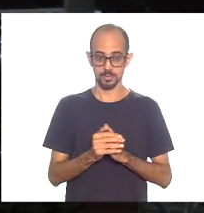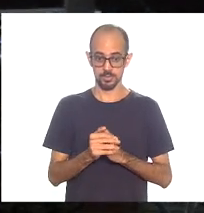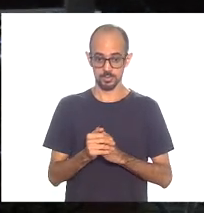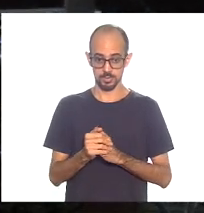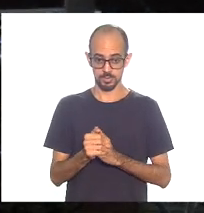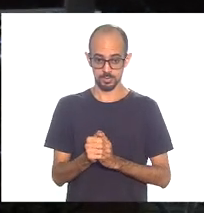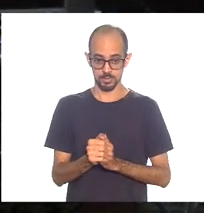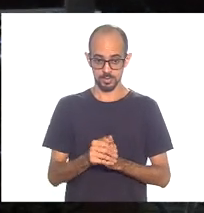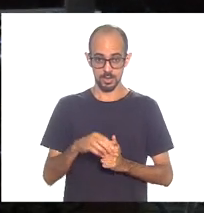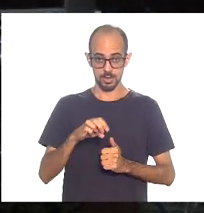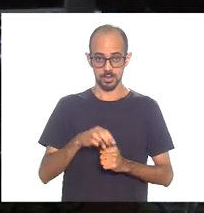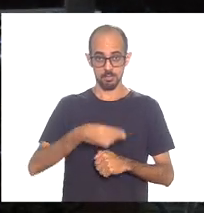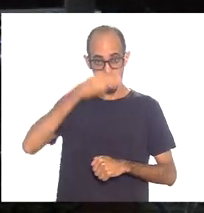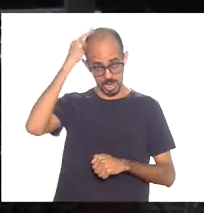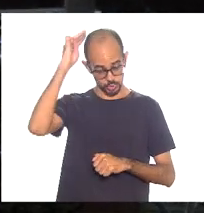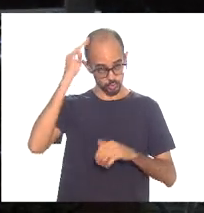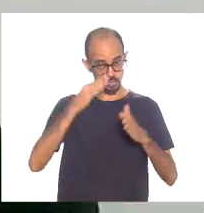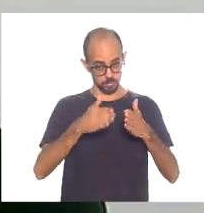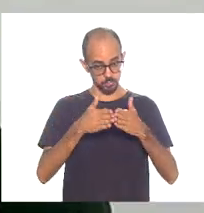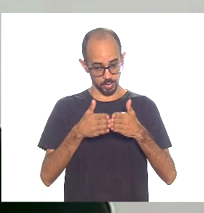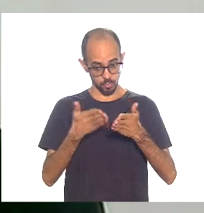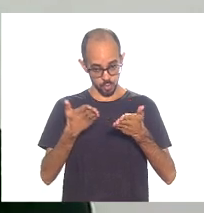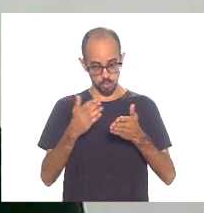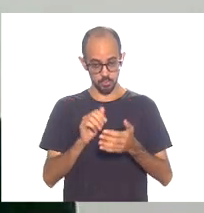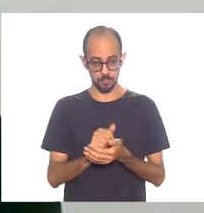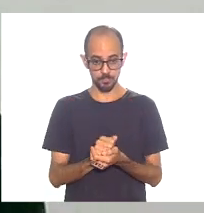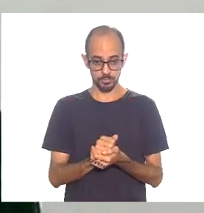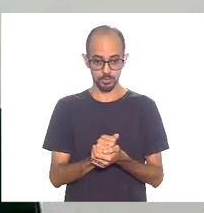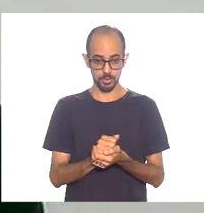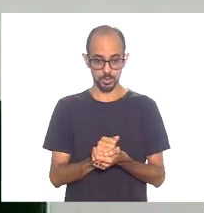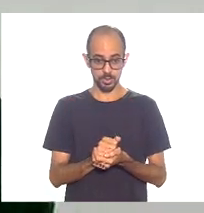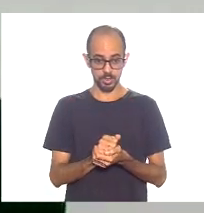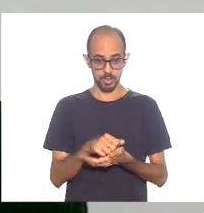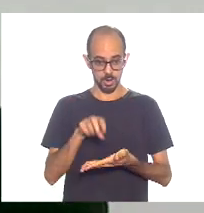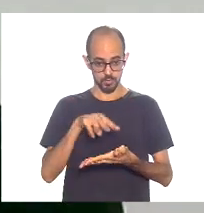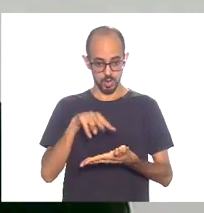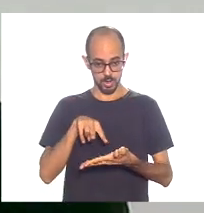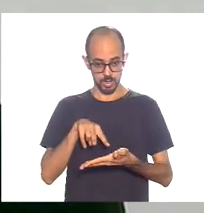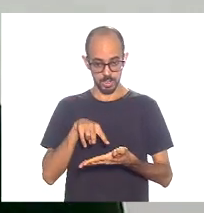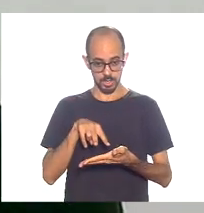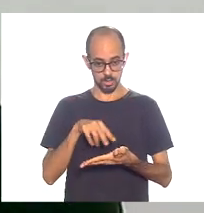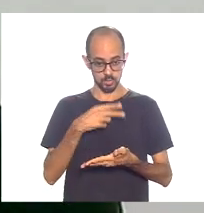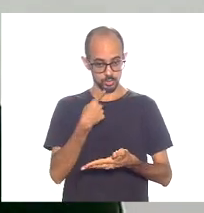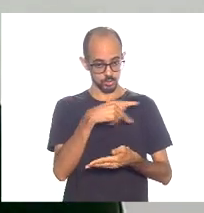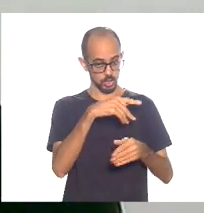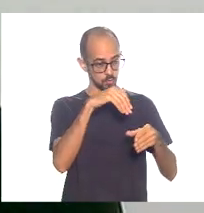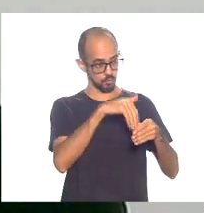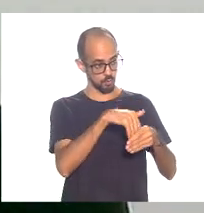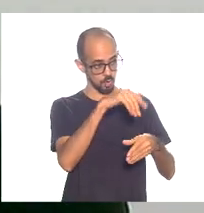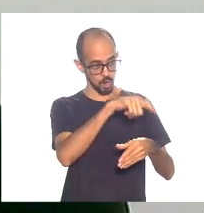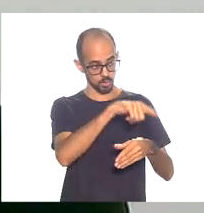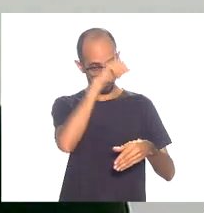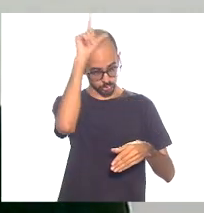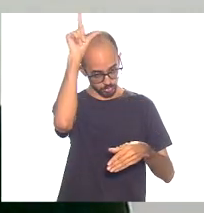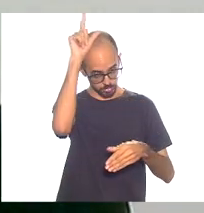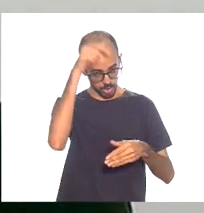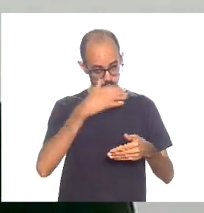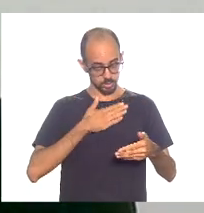Márcio. Eu vou ler aqui o seu voto, deputado Luiz Paulo. Está nas minhas